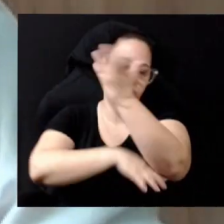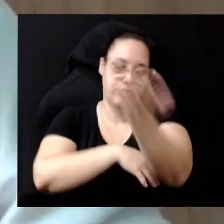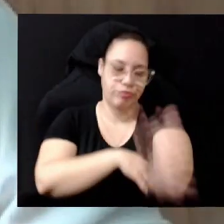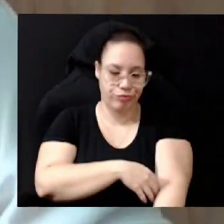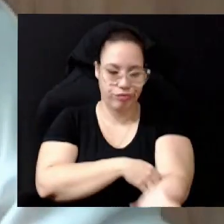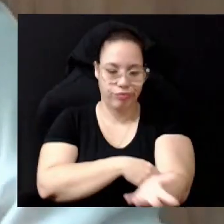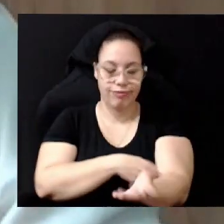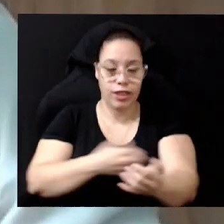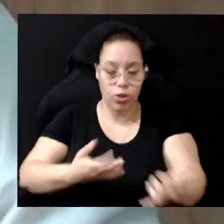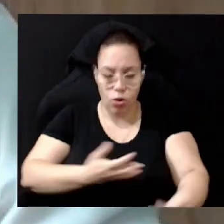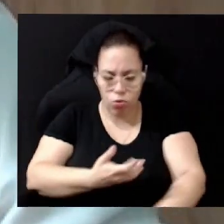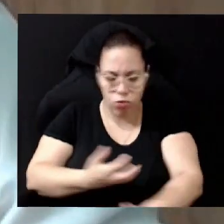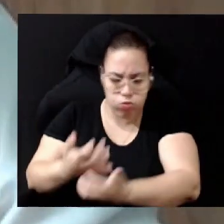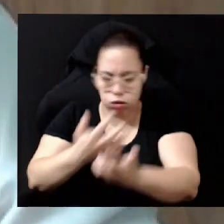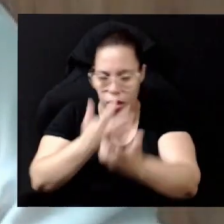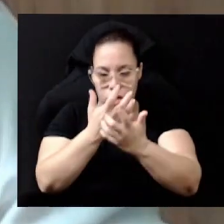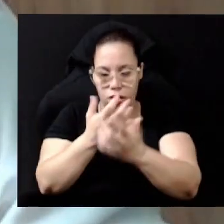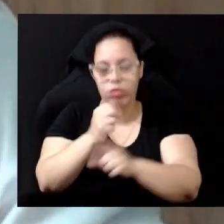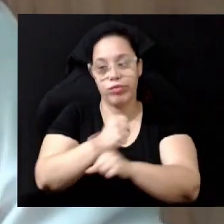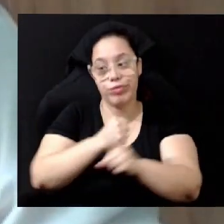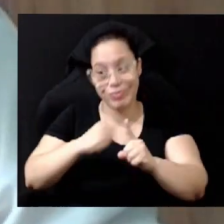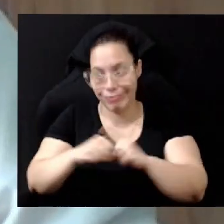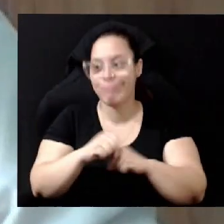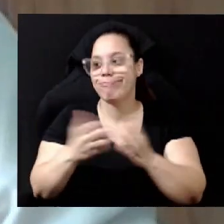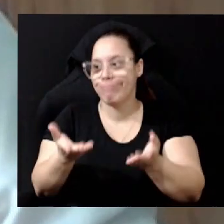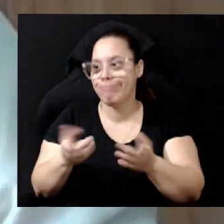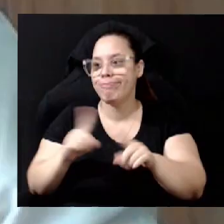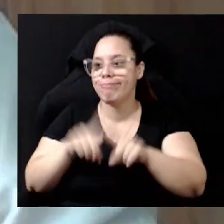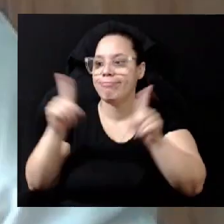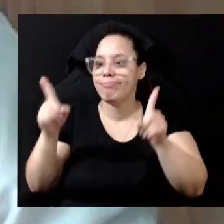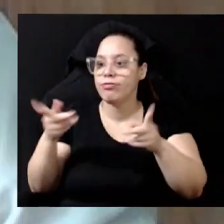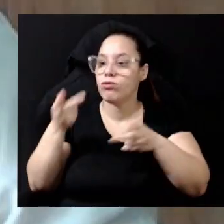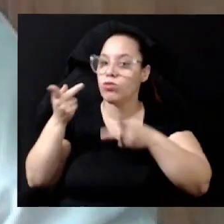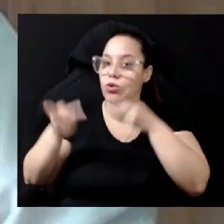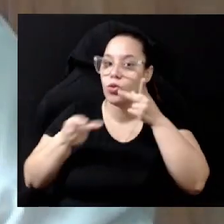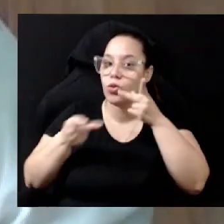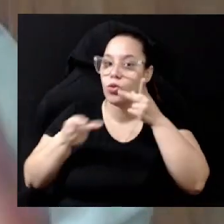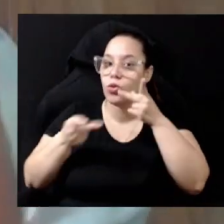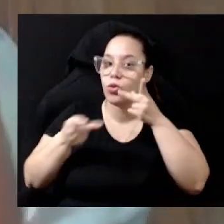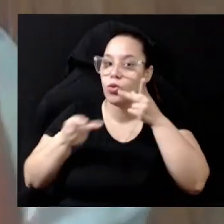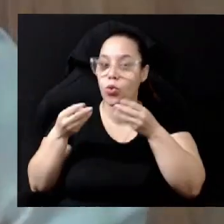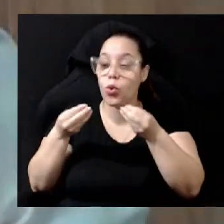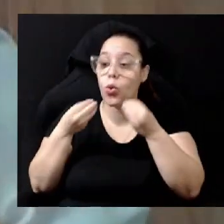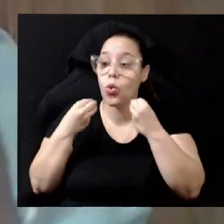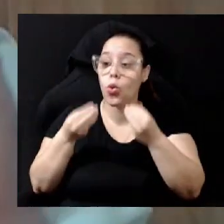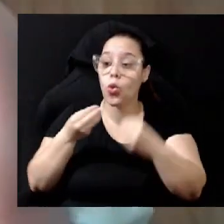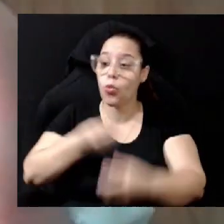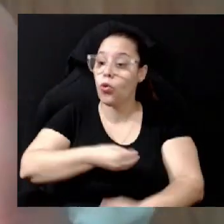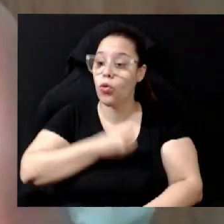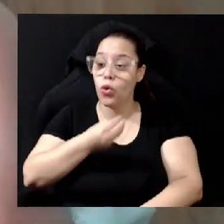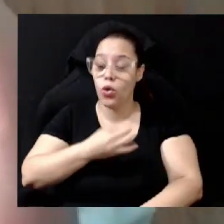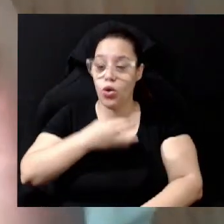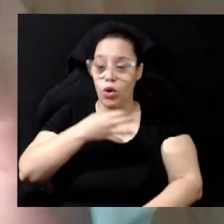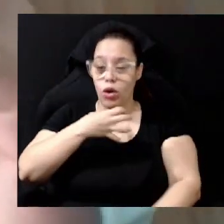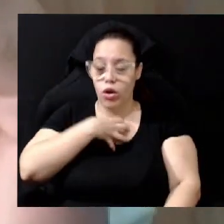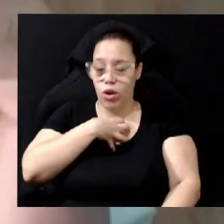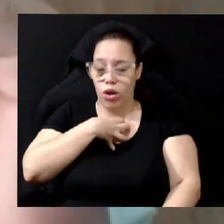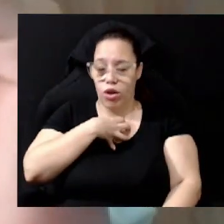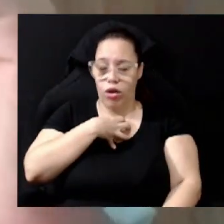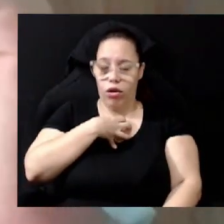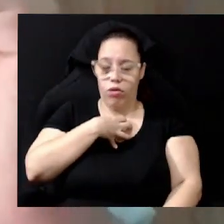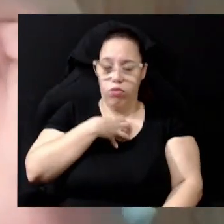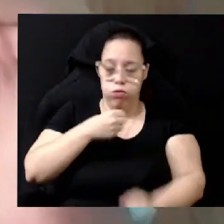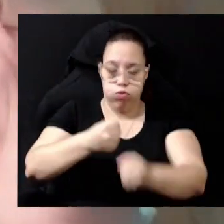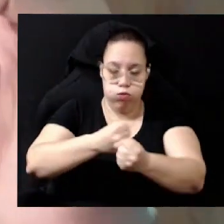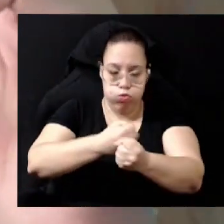intensas. Então, é um assunto que a gente precisa tratar socialmente, mas também fala sobre como é viver